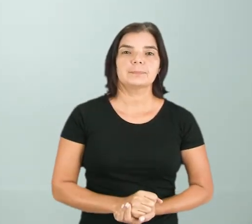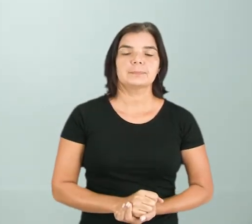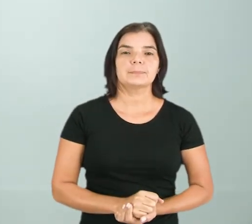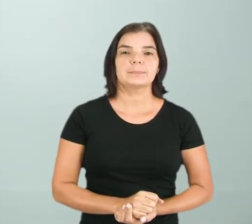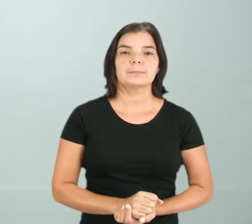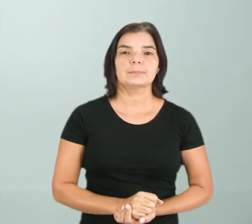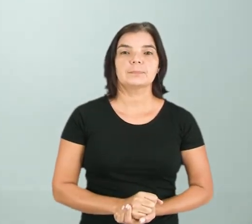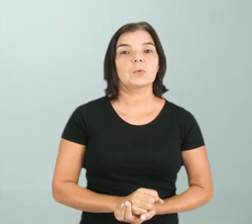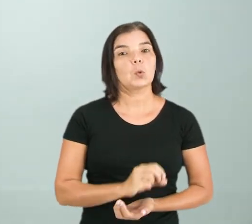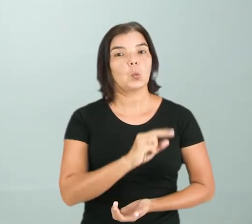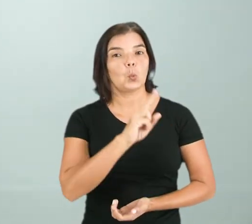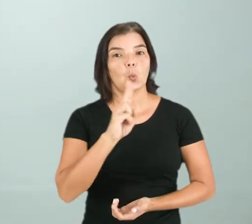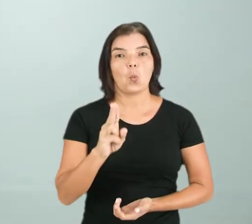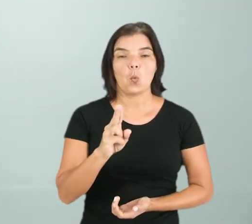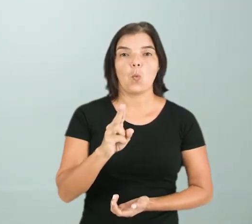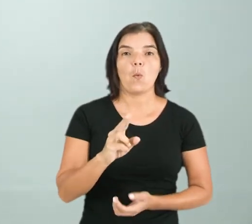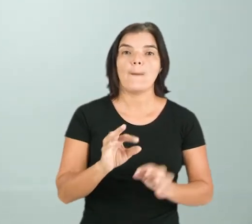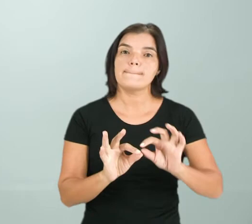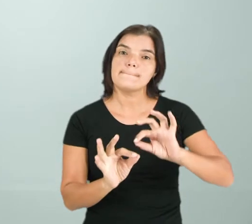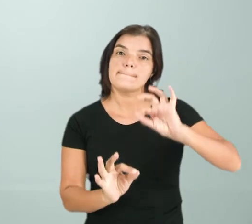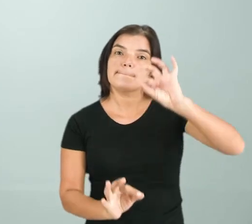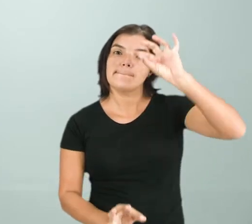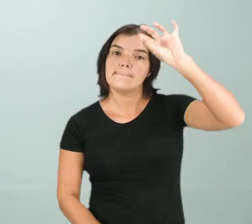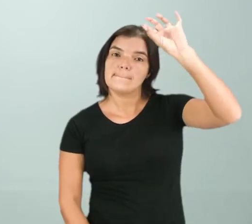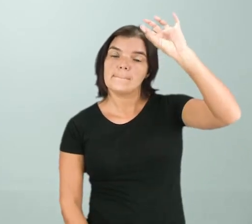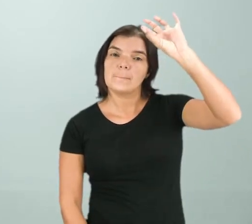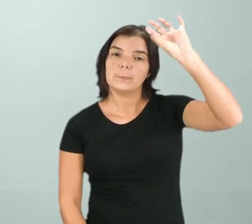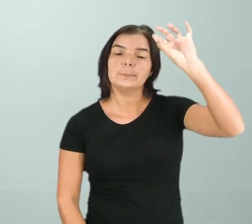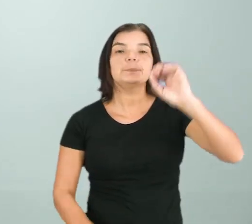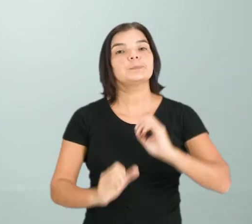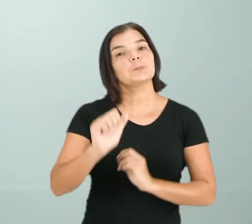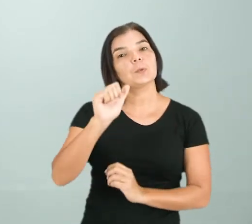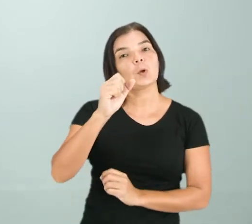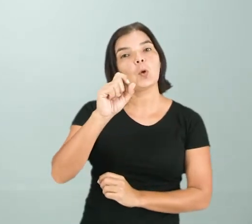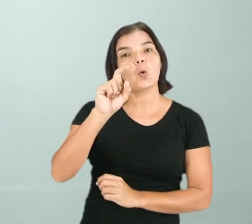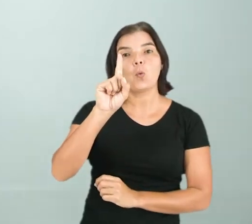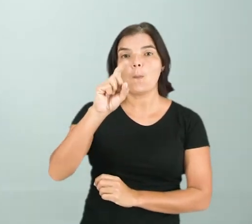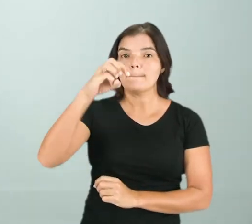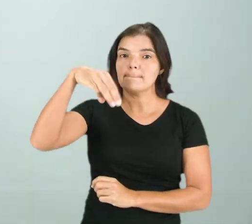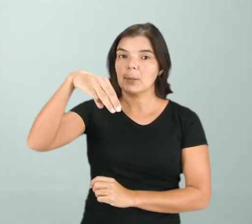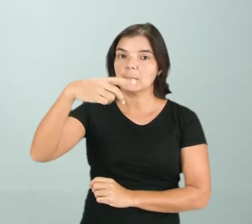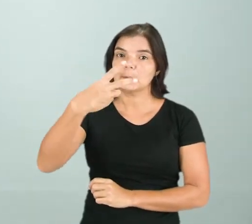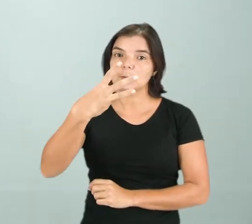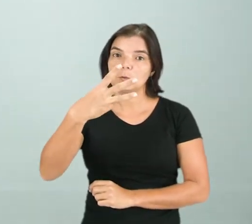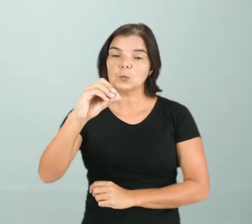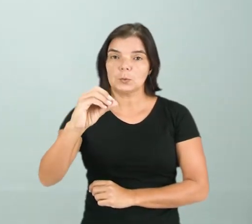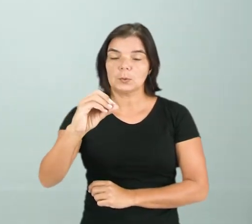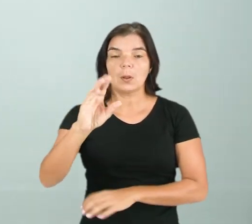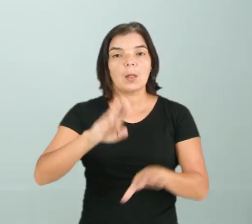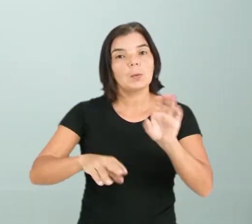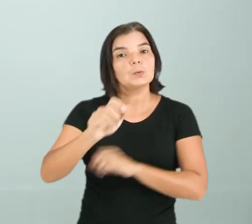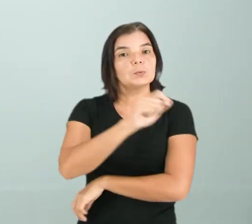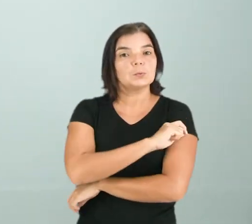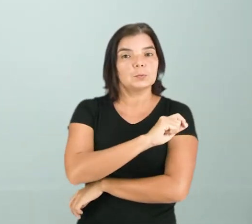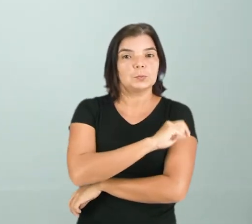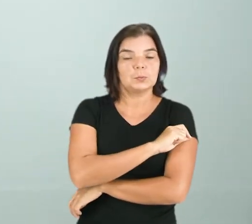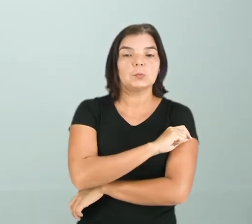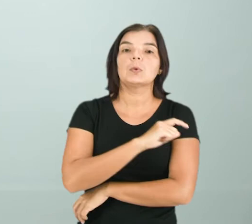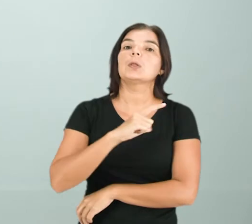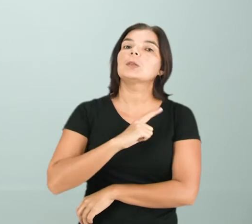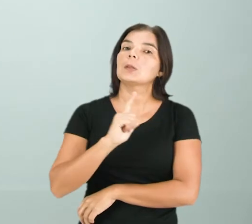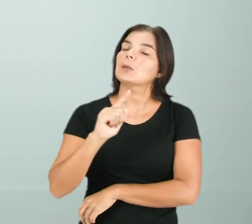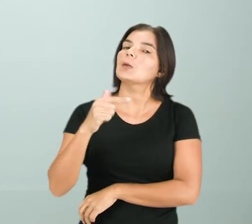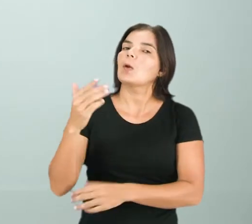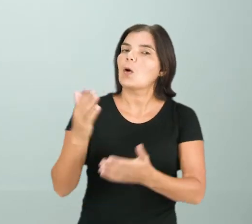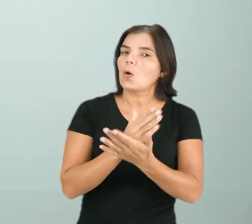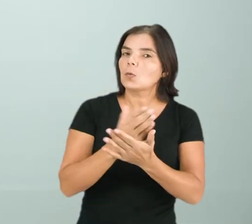ó. Ou, o maiorzinho, você pode ter aqui, ó, 1,30 m. Geralmente é a base do aluno, ó. E tem